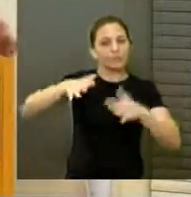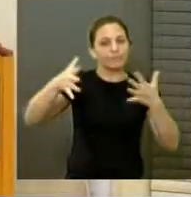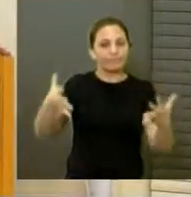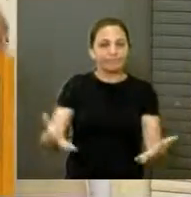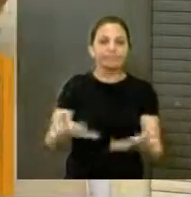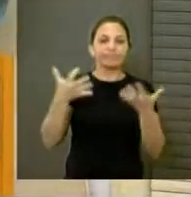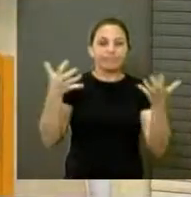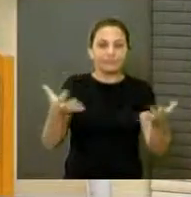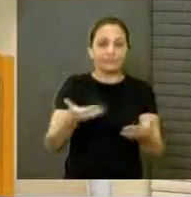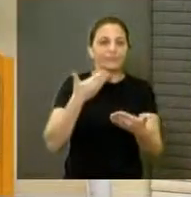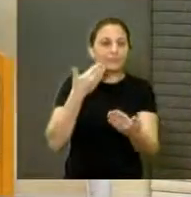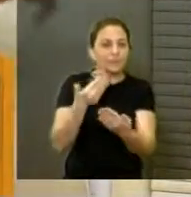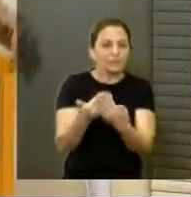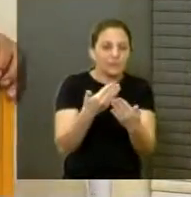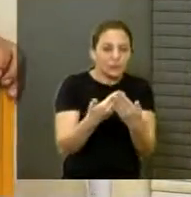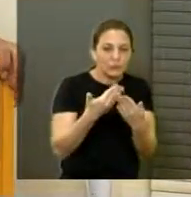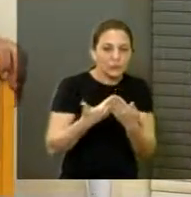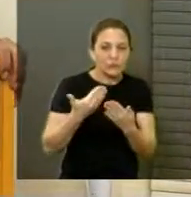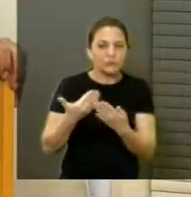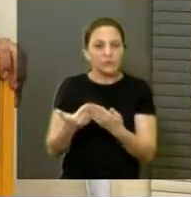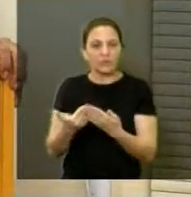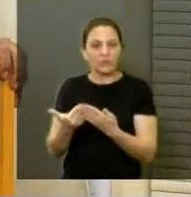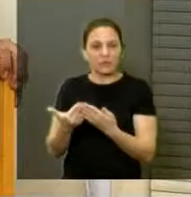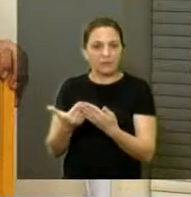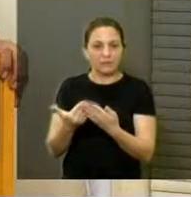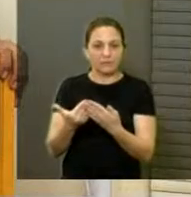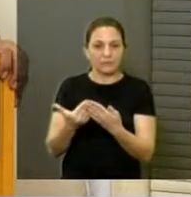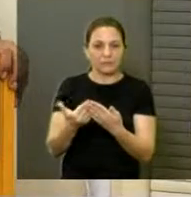Incentivo a estudar.